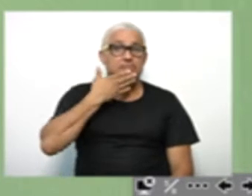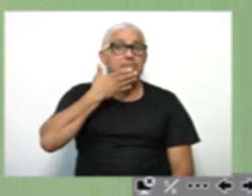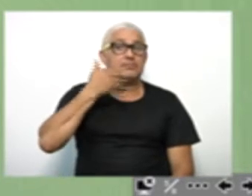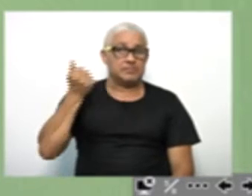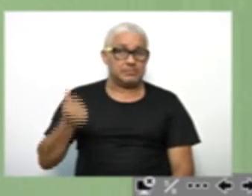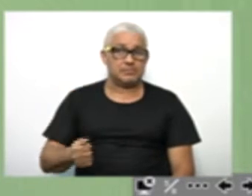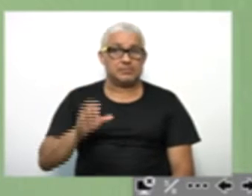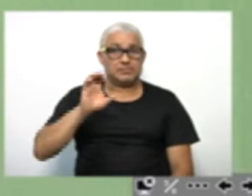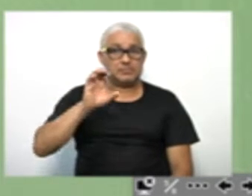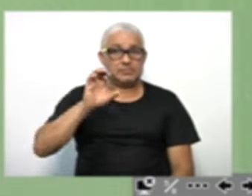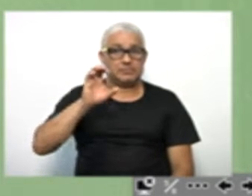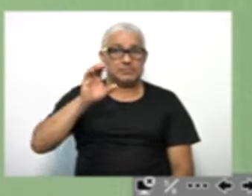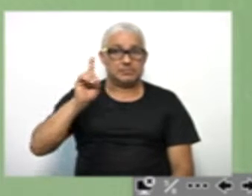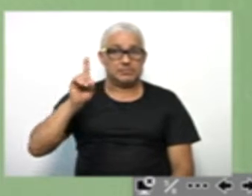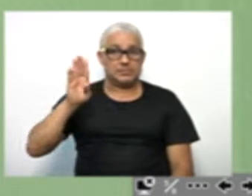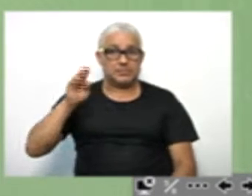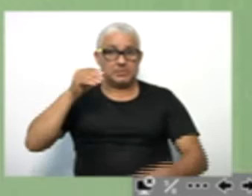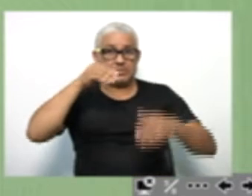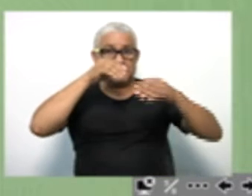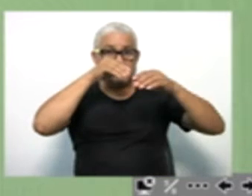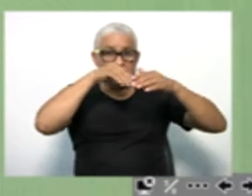num CDB.